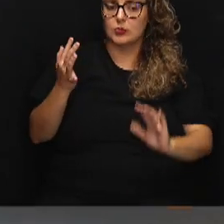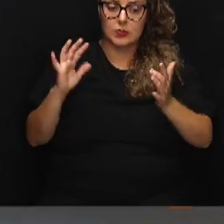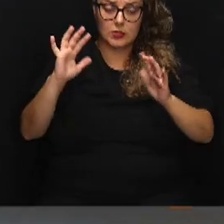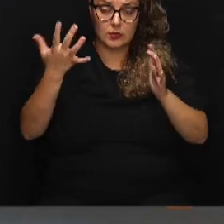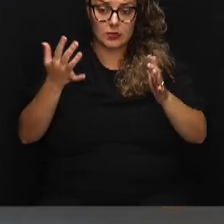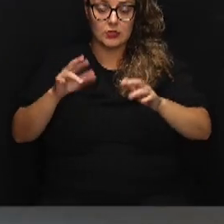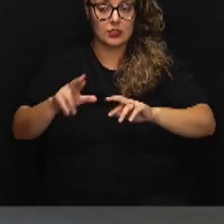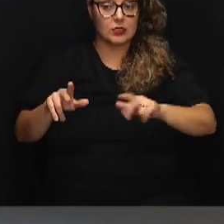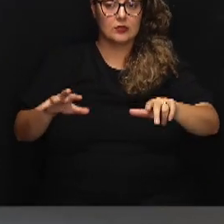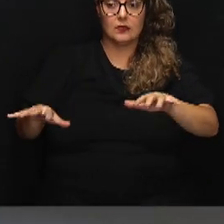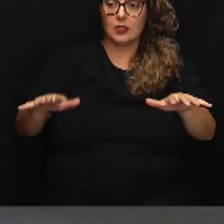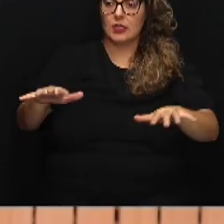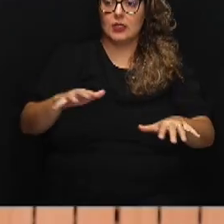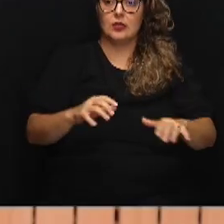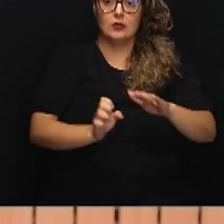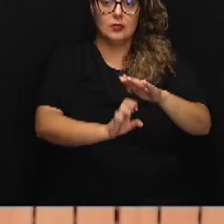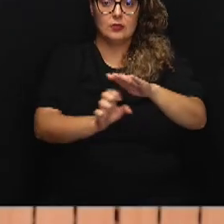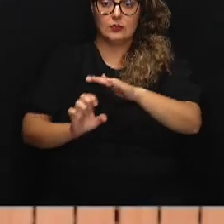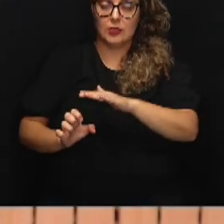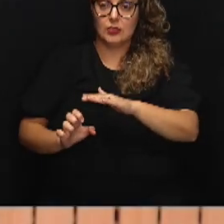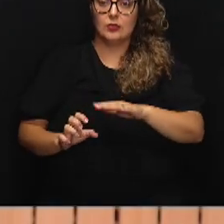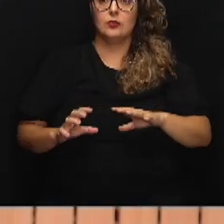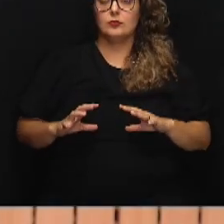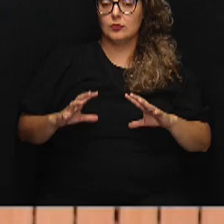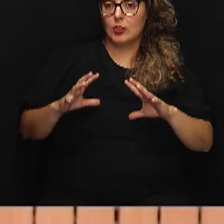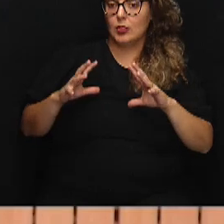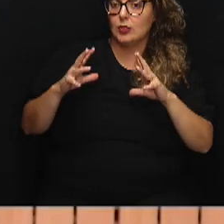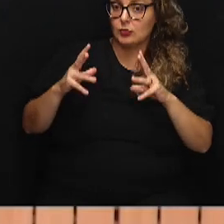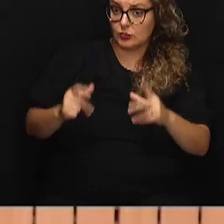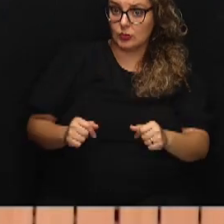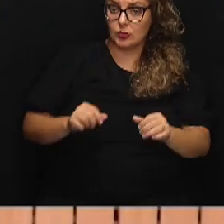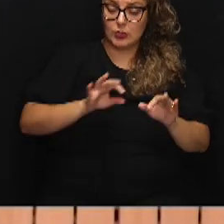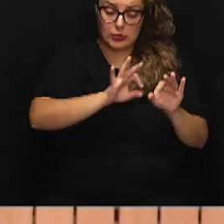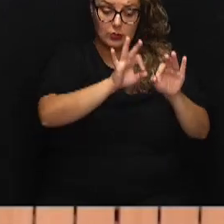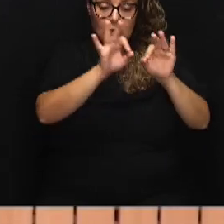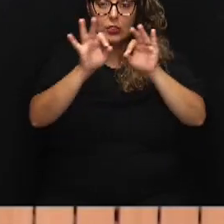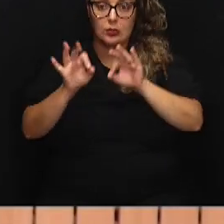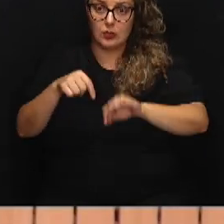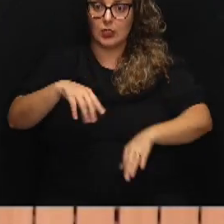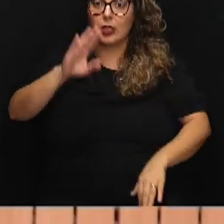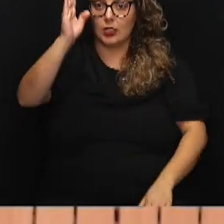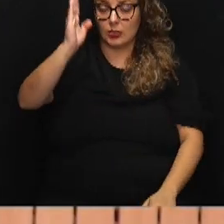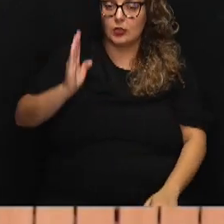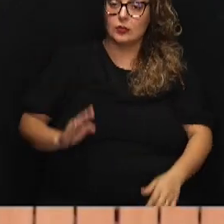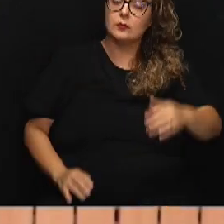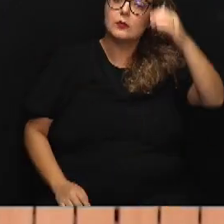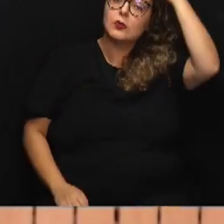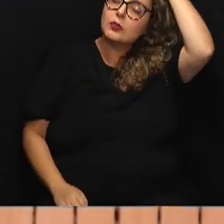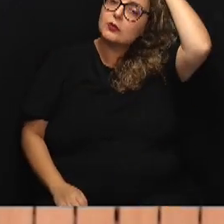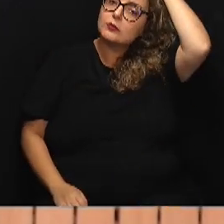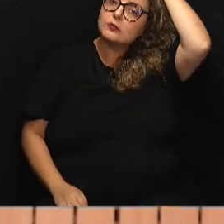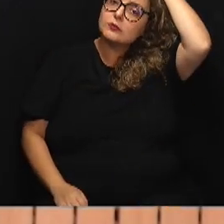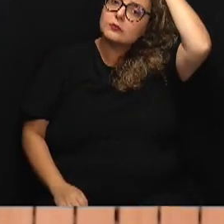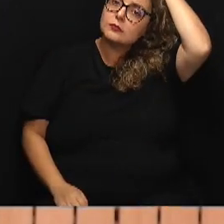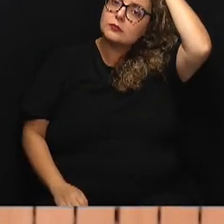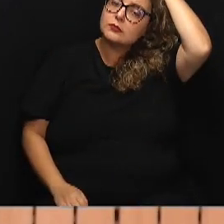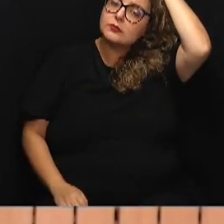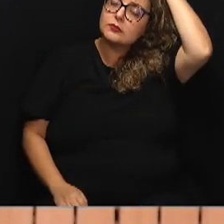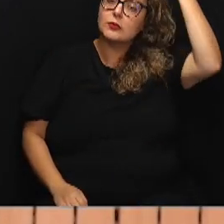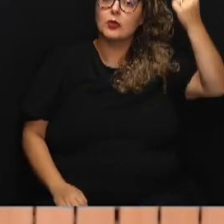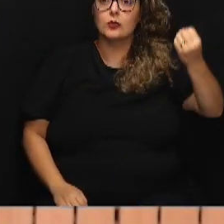diversos setores e empresas. Todo mundo está acompanhando aqui no Brasil o quanto essa